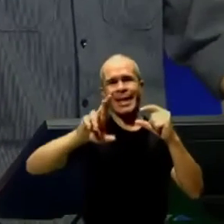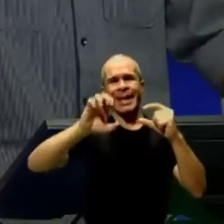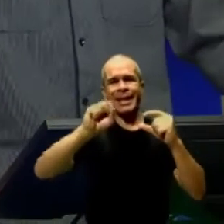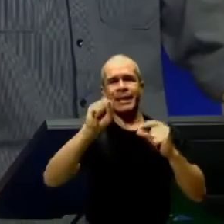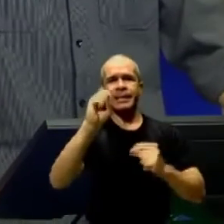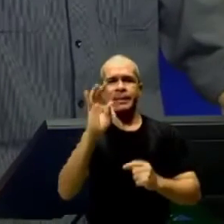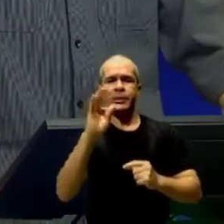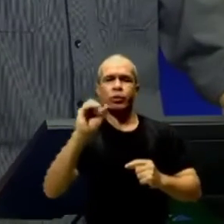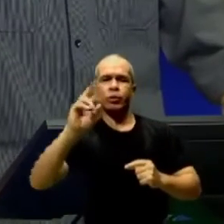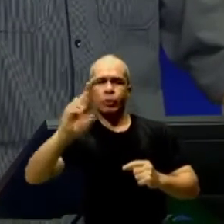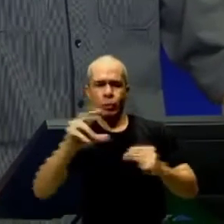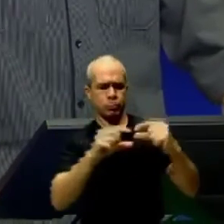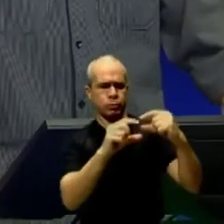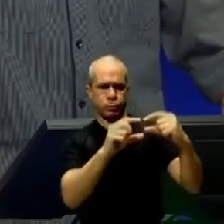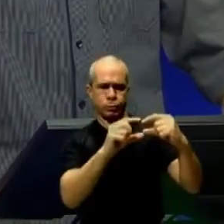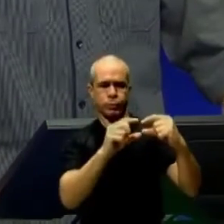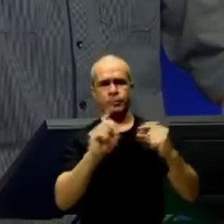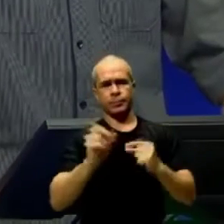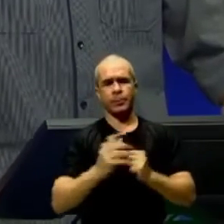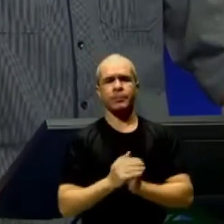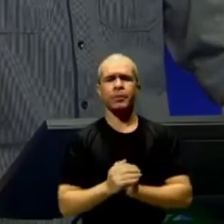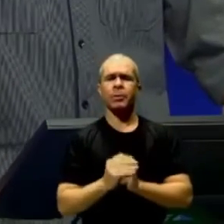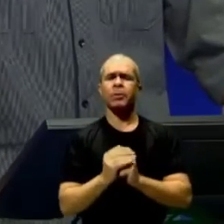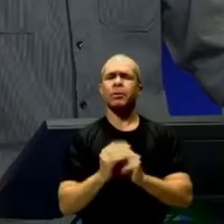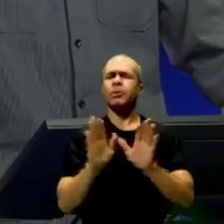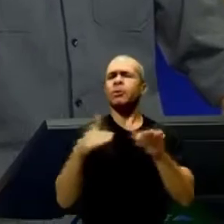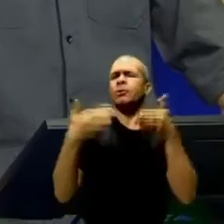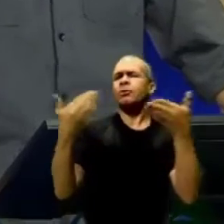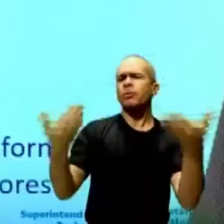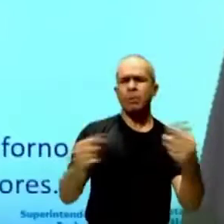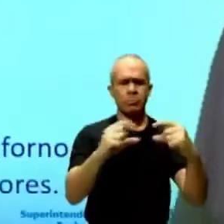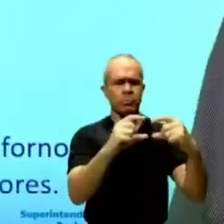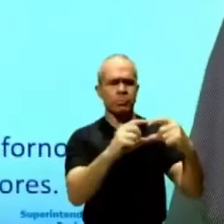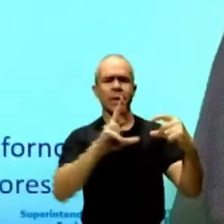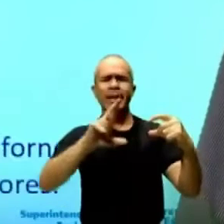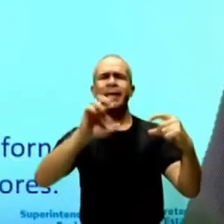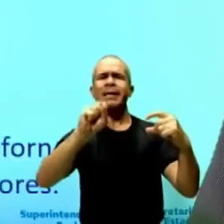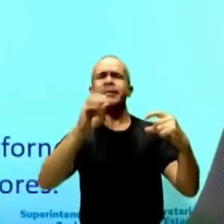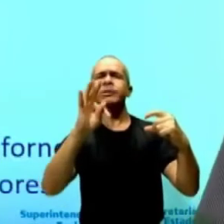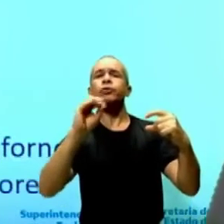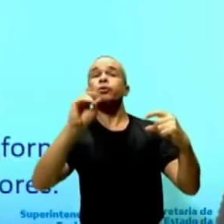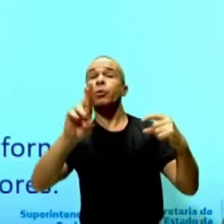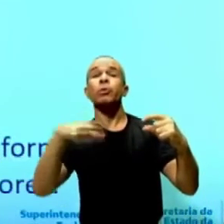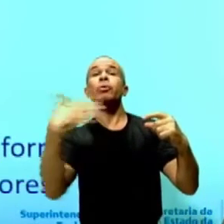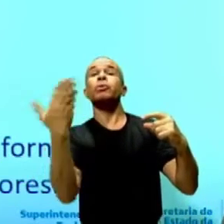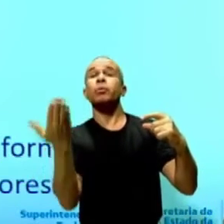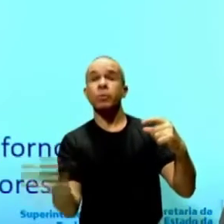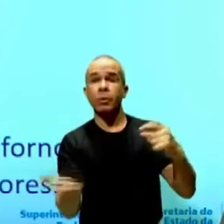beleza? E quais são elementos, Fontinelli, que são resistores? São exatamente